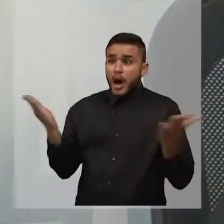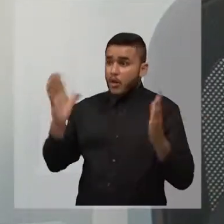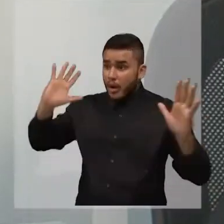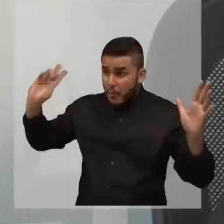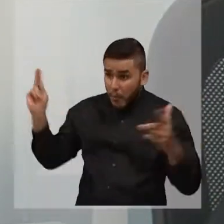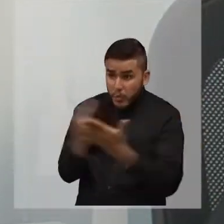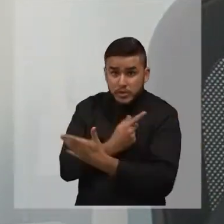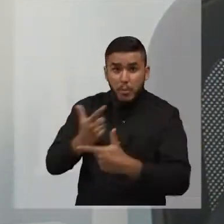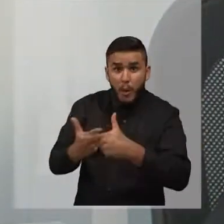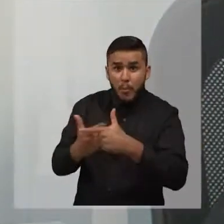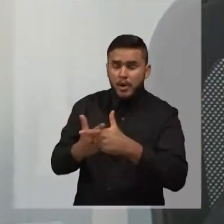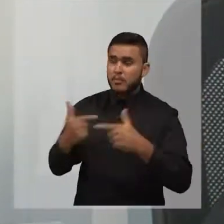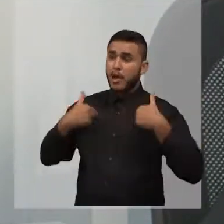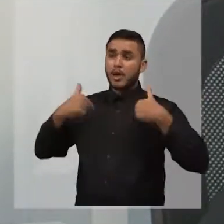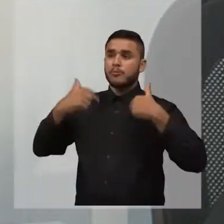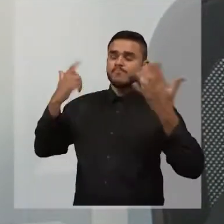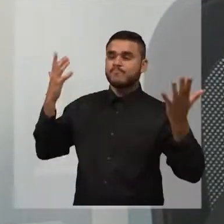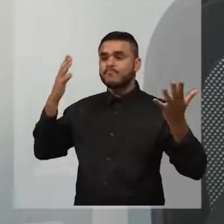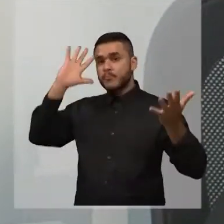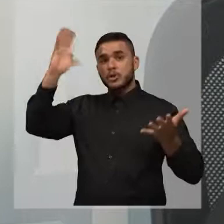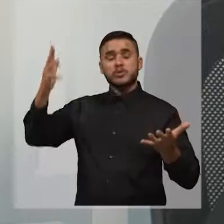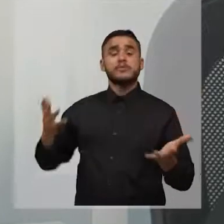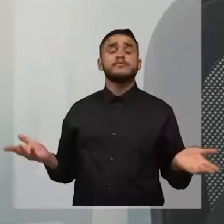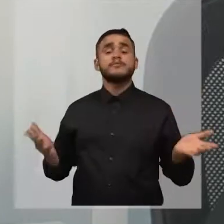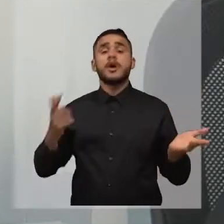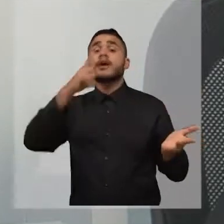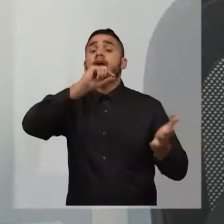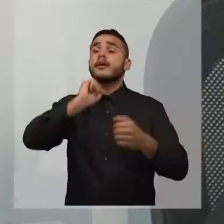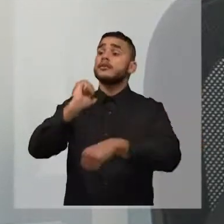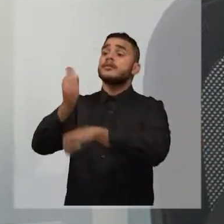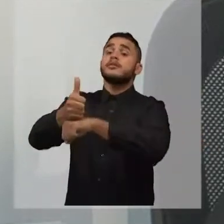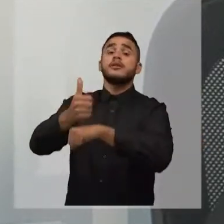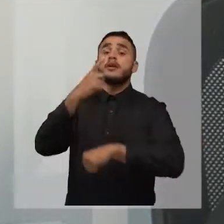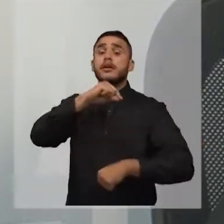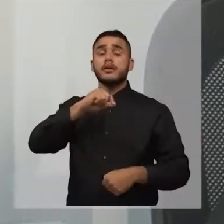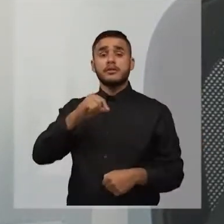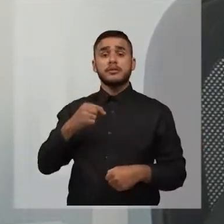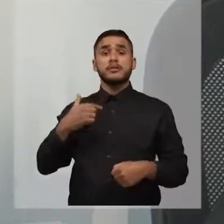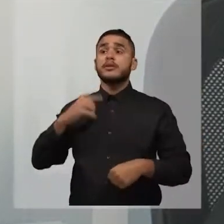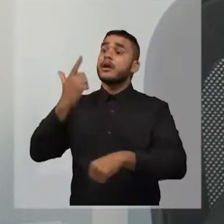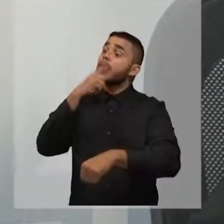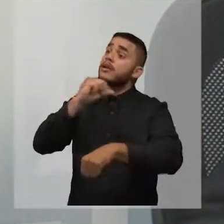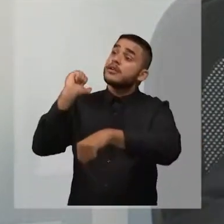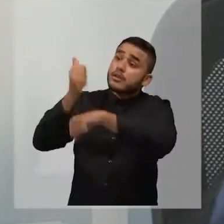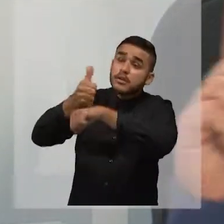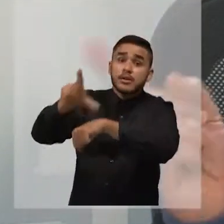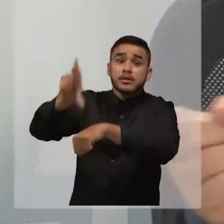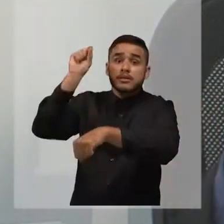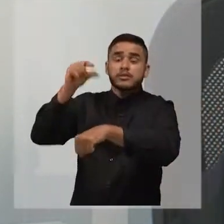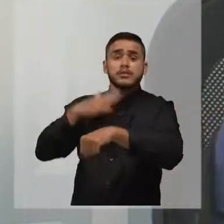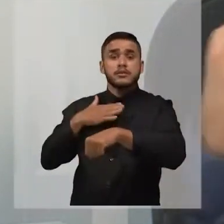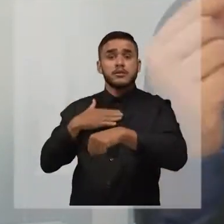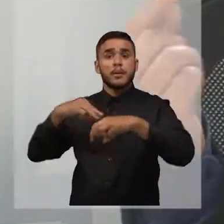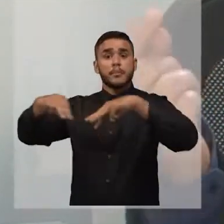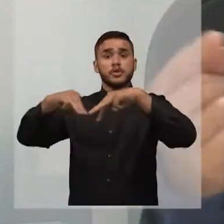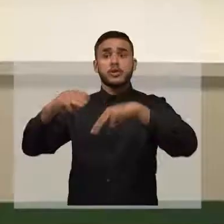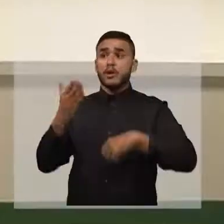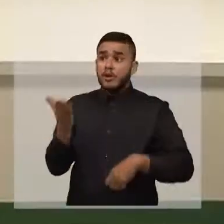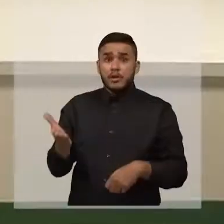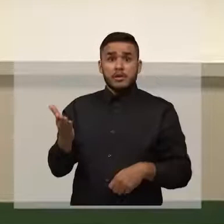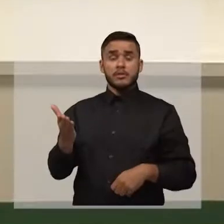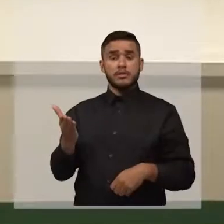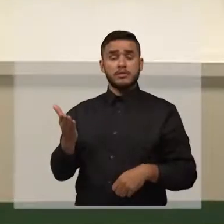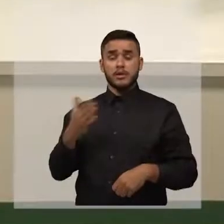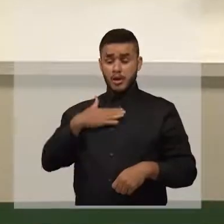teu. O que é que acontece? Quem foi que criou o Bebiano? Foi o Bolsonaro. E o círculo íntimo dele. Pois é muito simples,